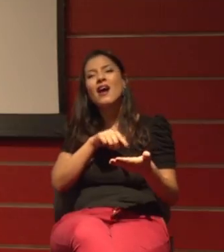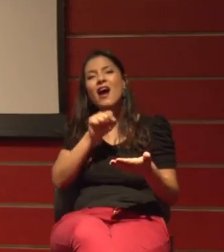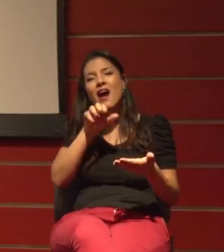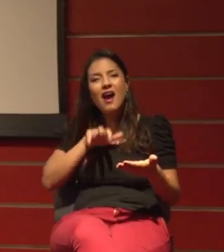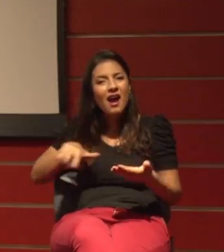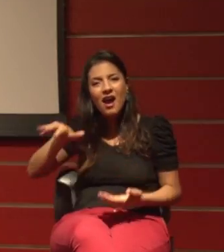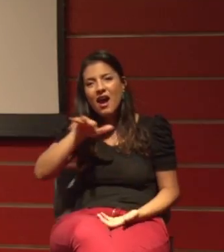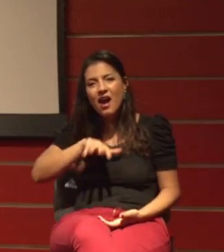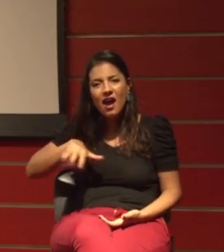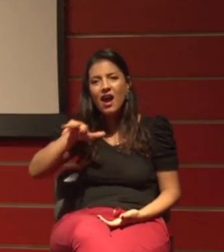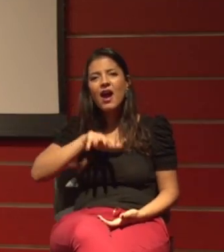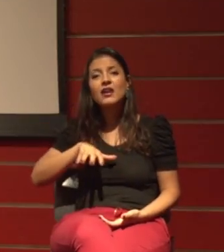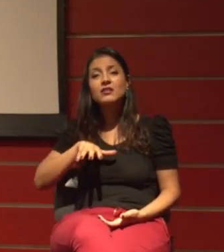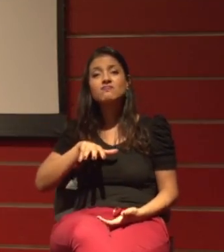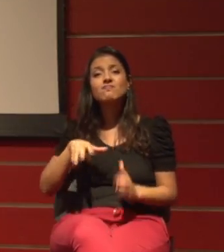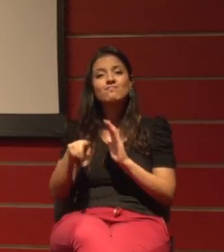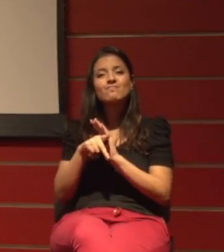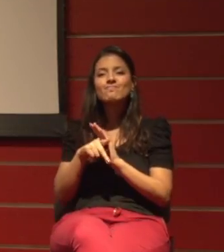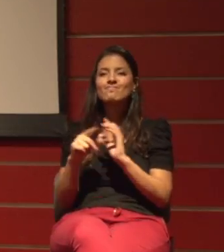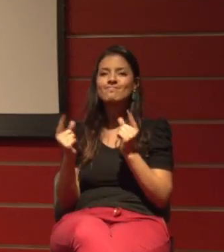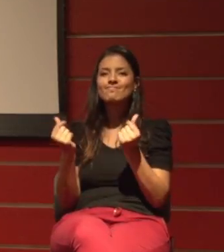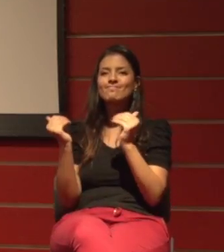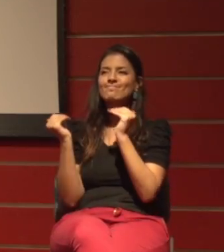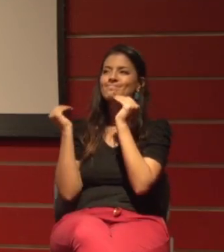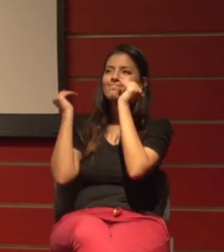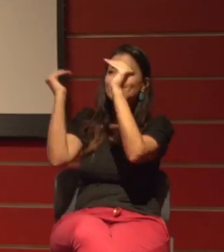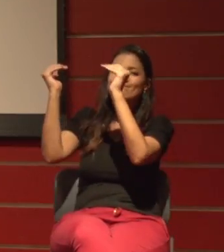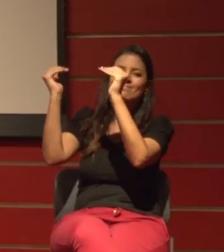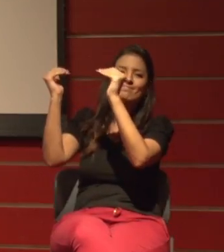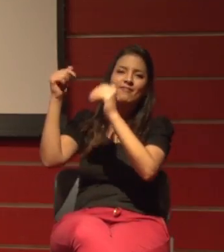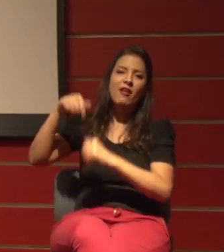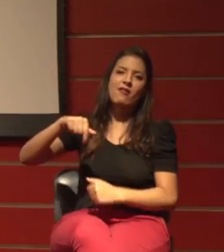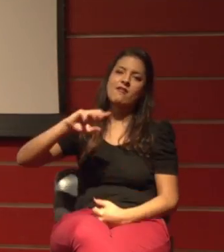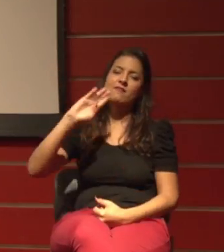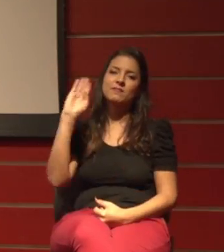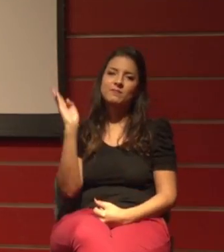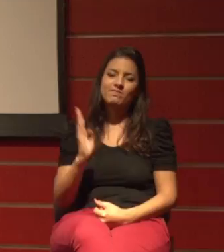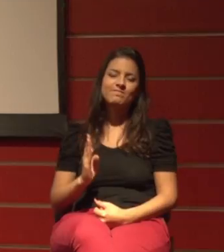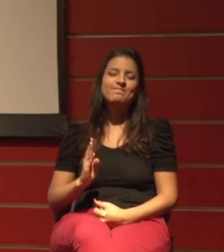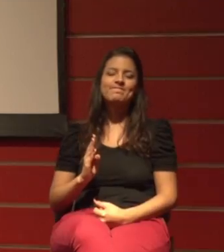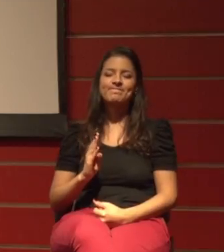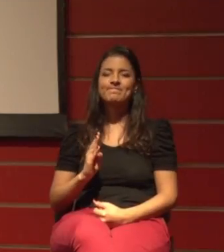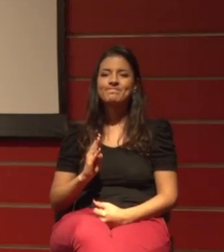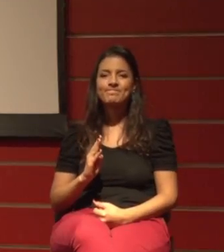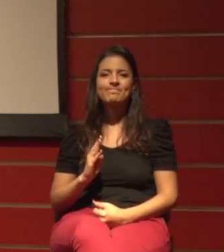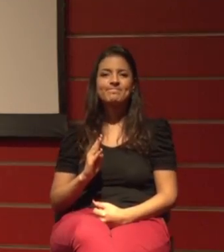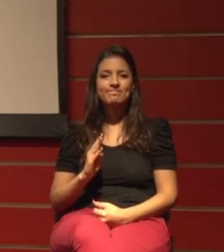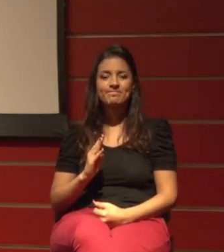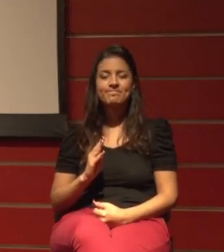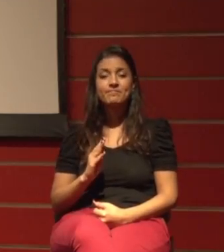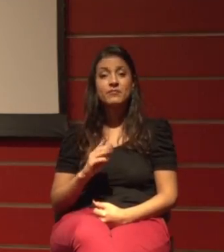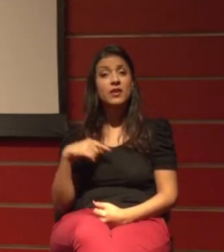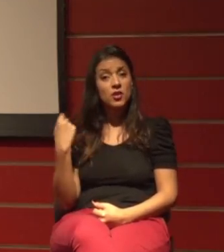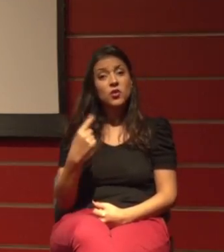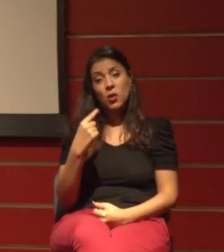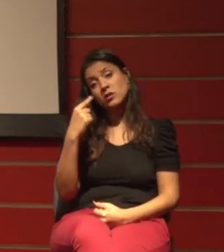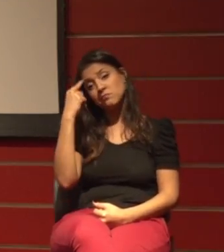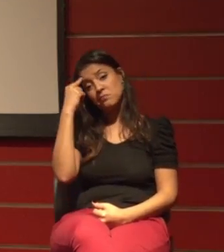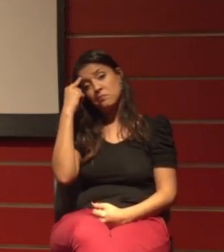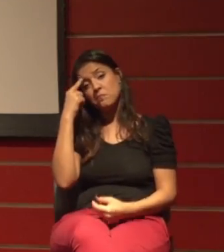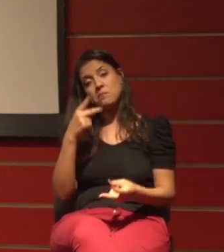áreas mais elitizadas no Brasil né Eh pra gente ter uma ideia por